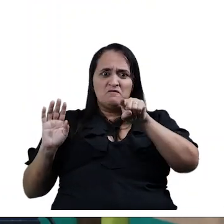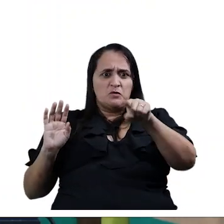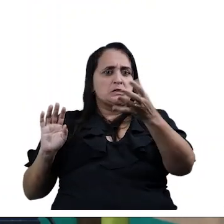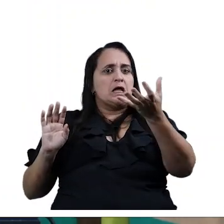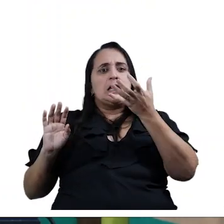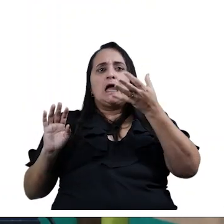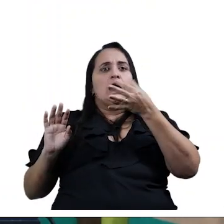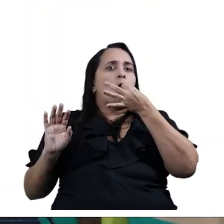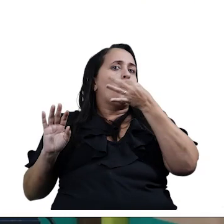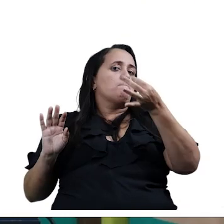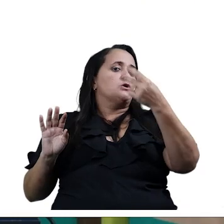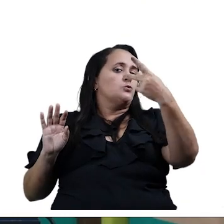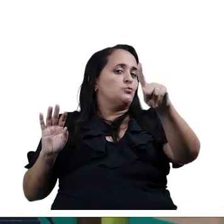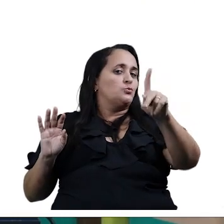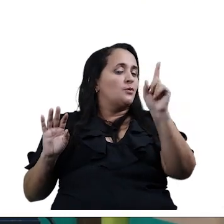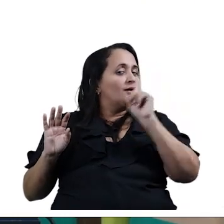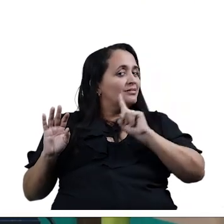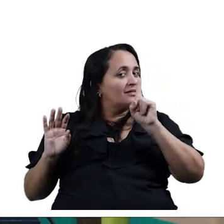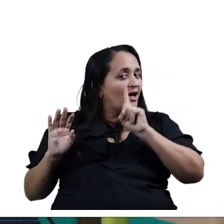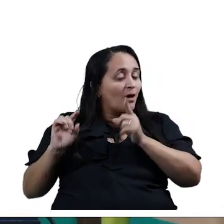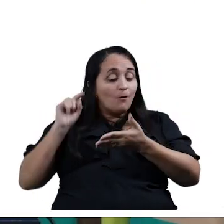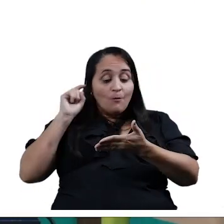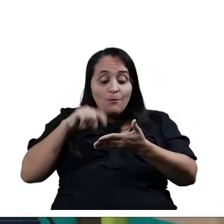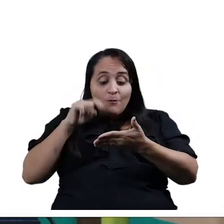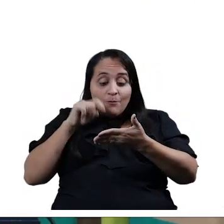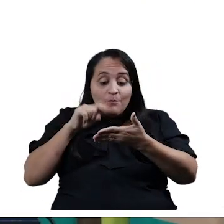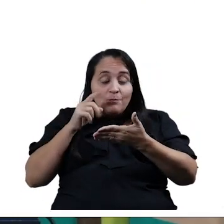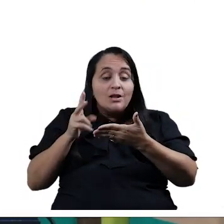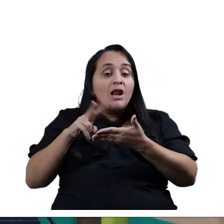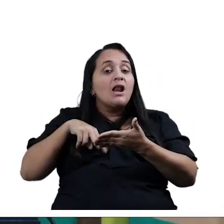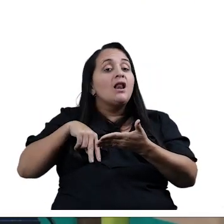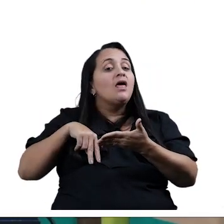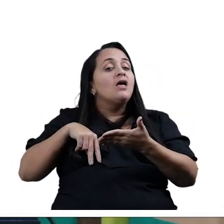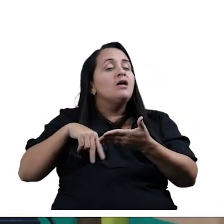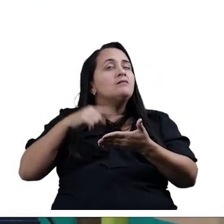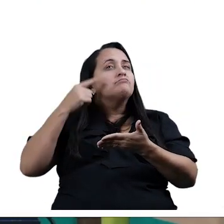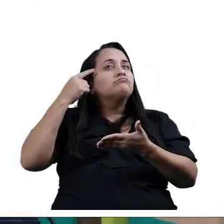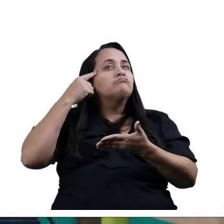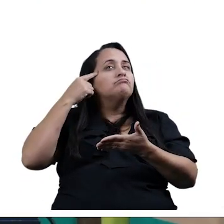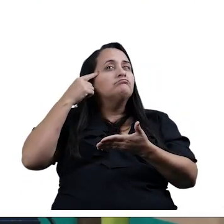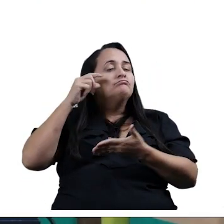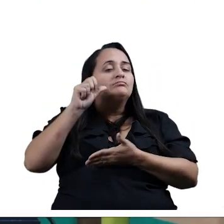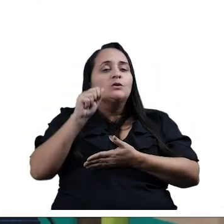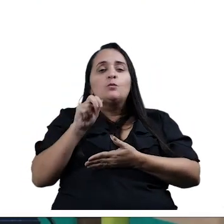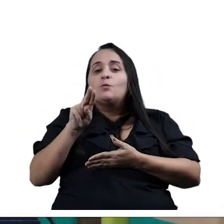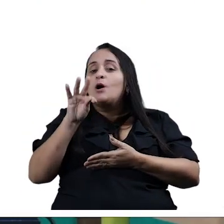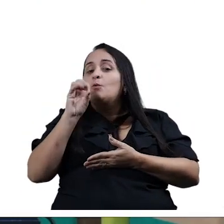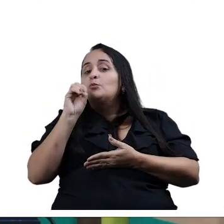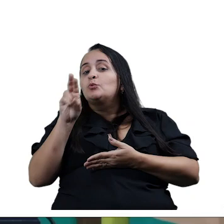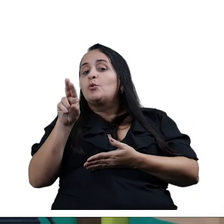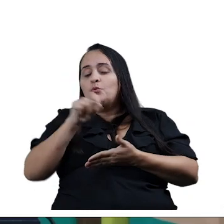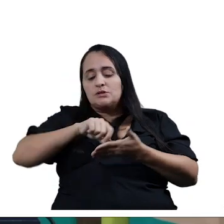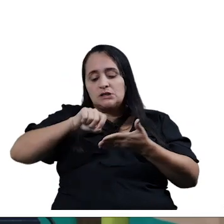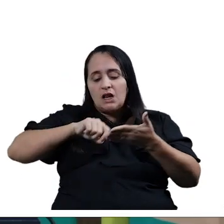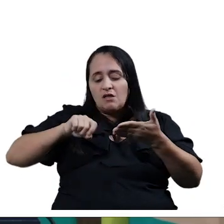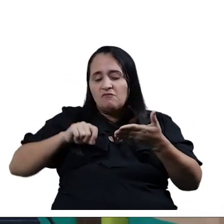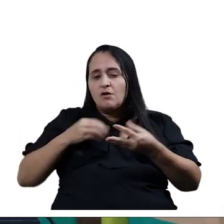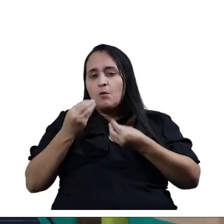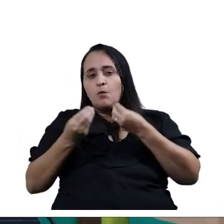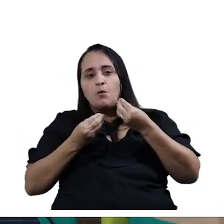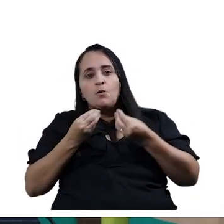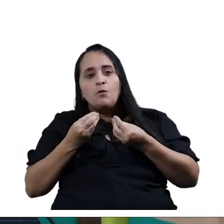tá? Então, busque a resposta que o autor deu. Não a resposta que